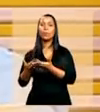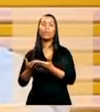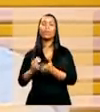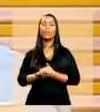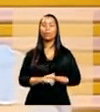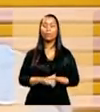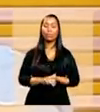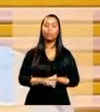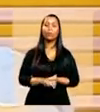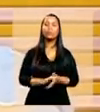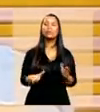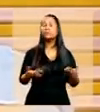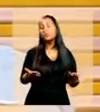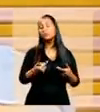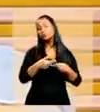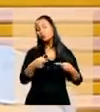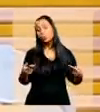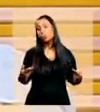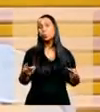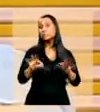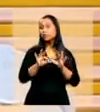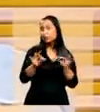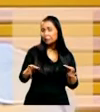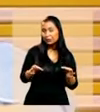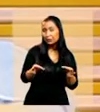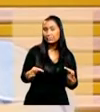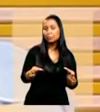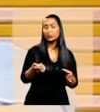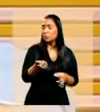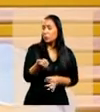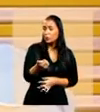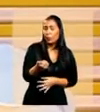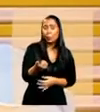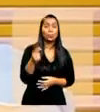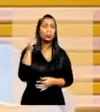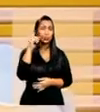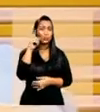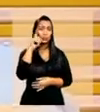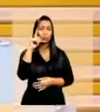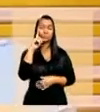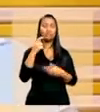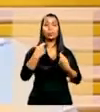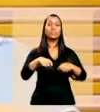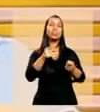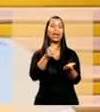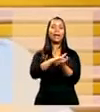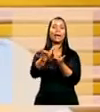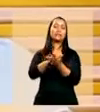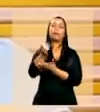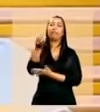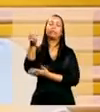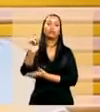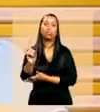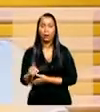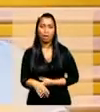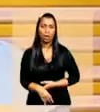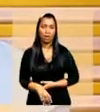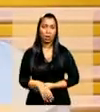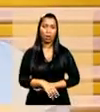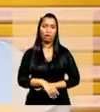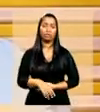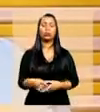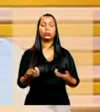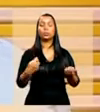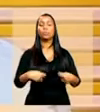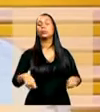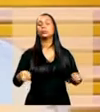para cá. Sim. Tá? Então, são atividades simples, coisas pouca, gente, do dia a dia. Não precisa gastar com viagem, não